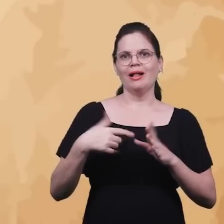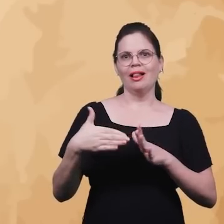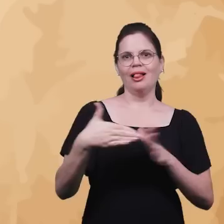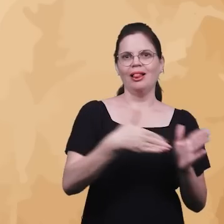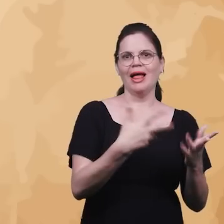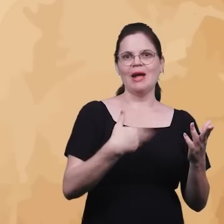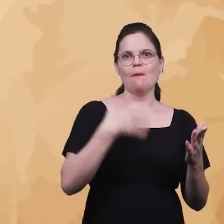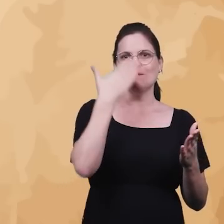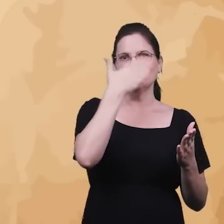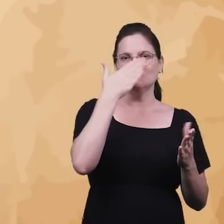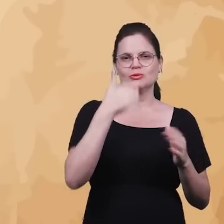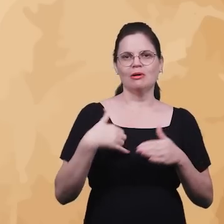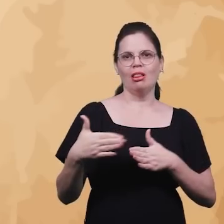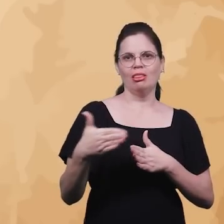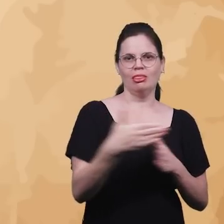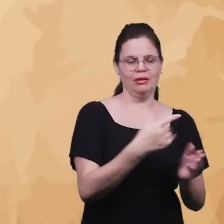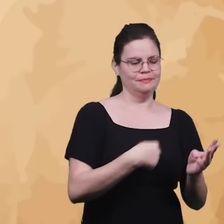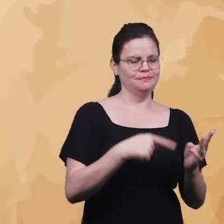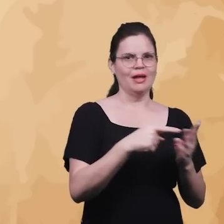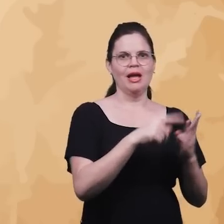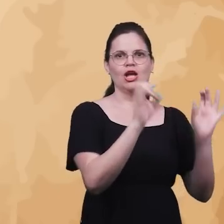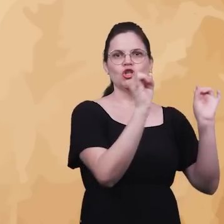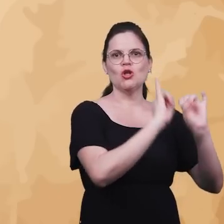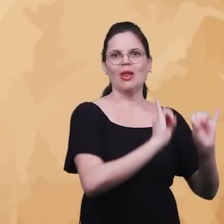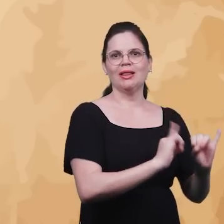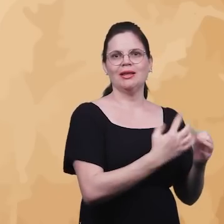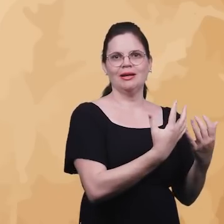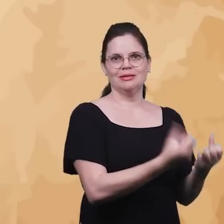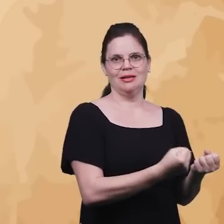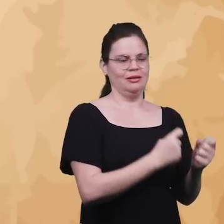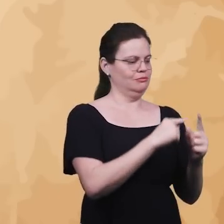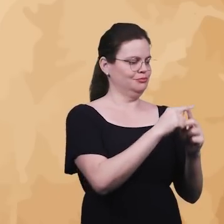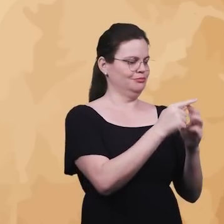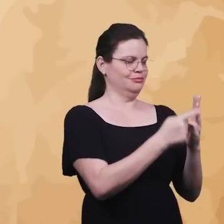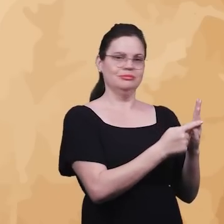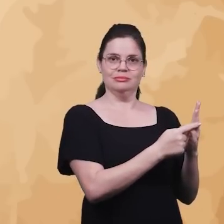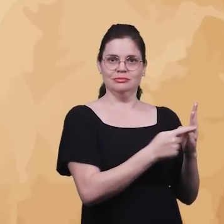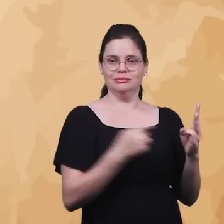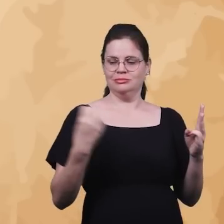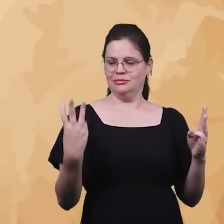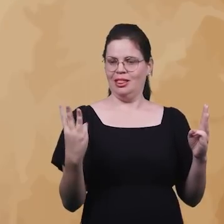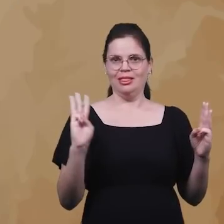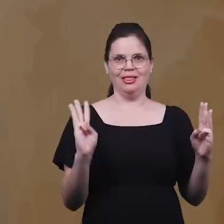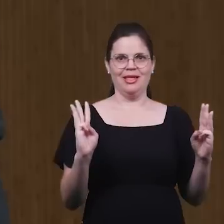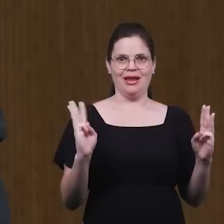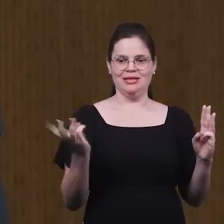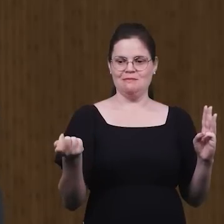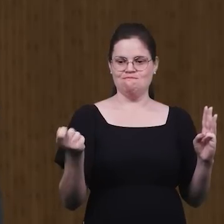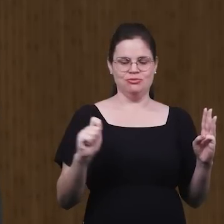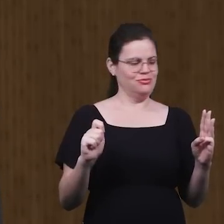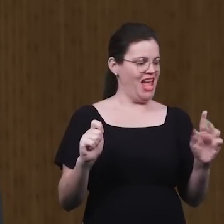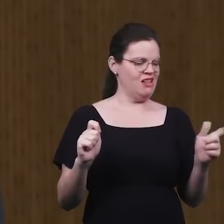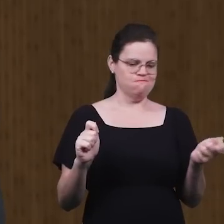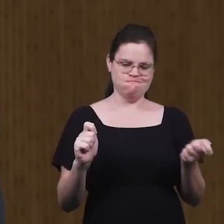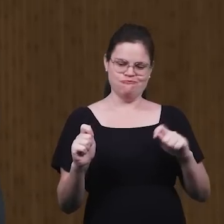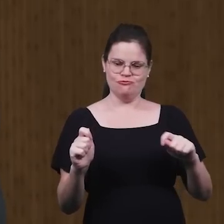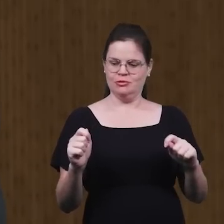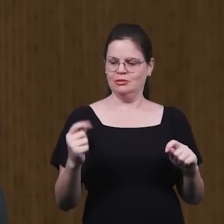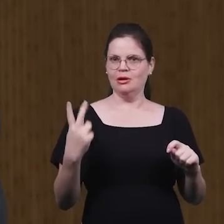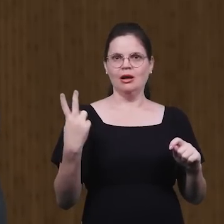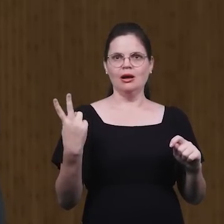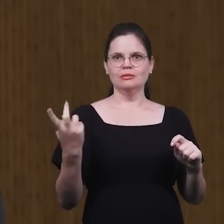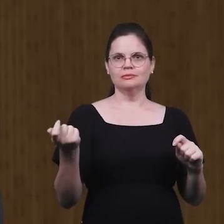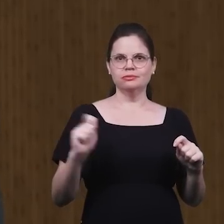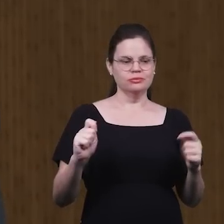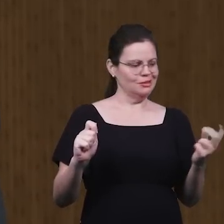se prostitua. E o terceiro é comer o sacrifício da idolatria. Ou seja, para cada medida de farinha, ela tinha na medida de fermento